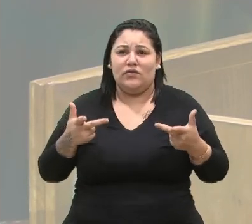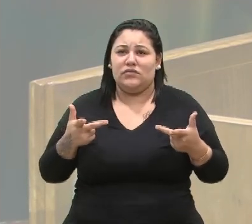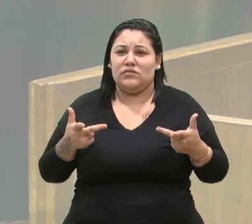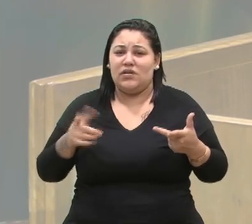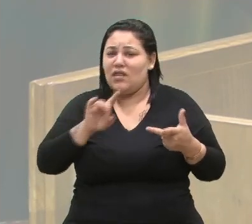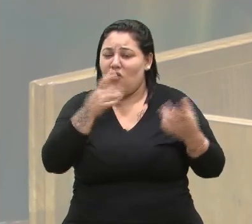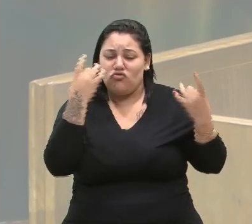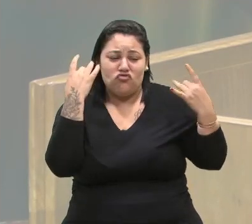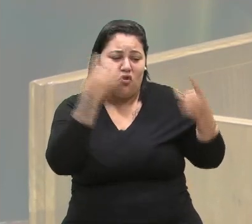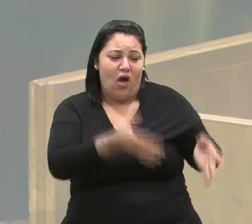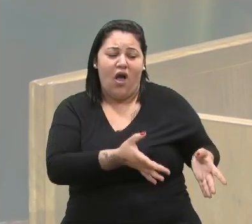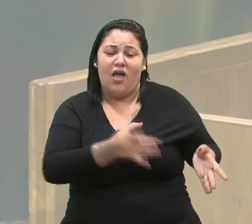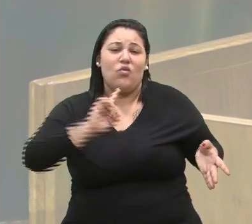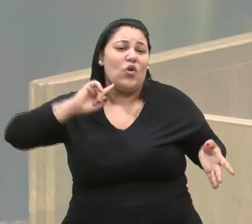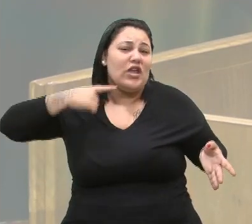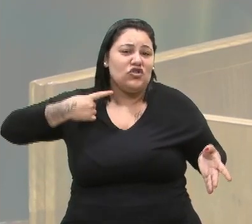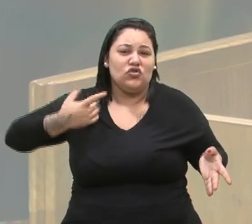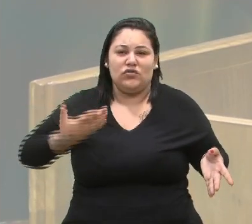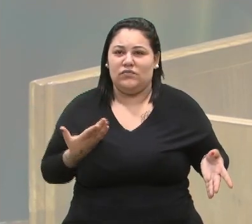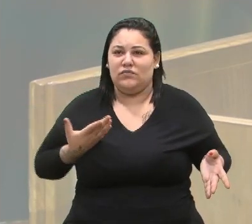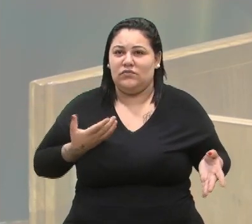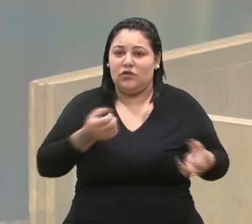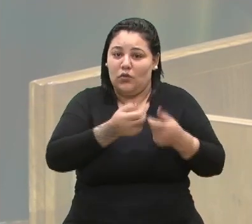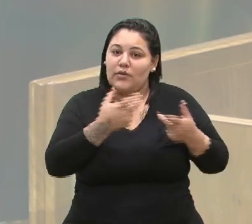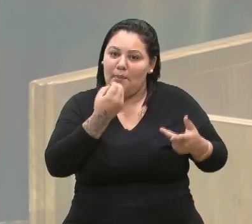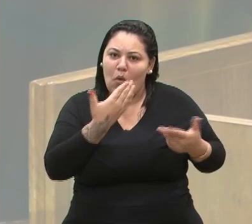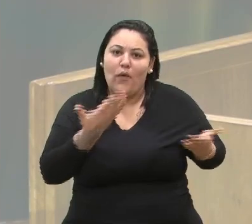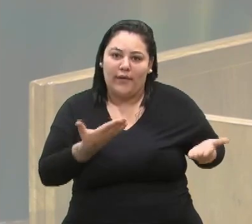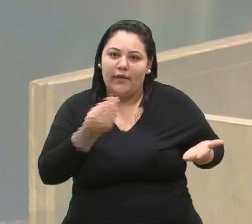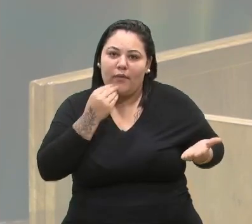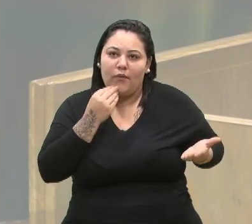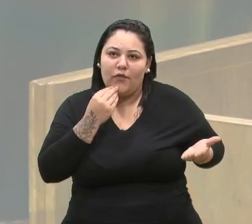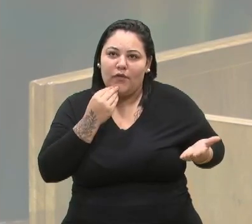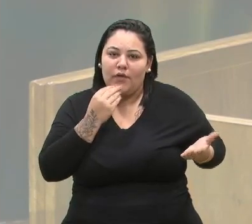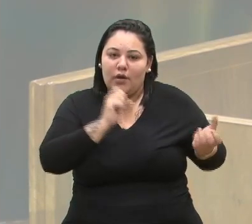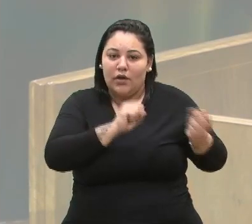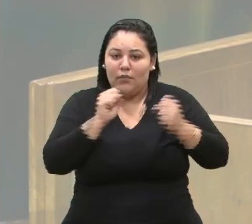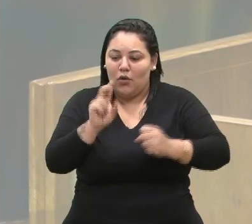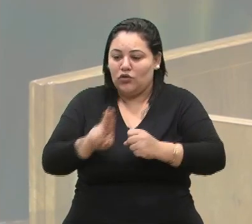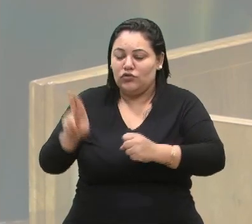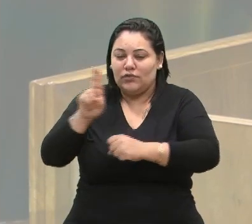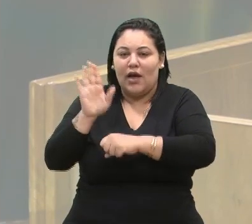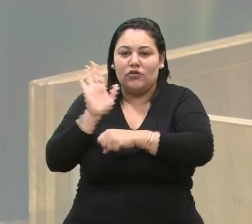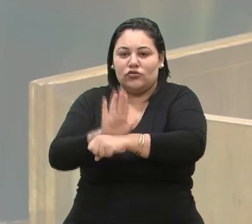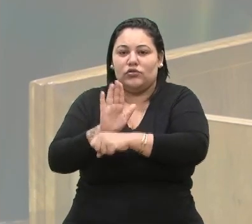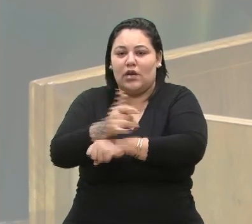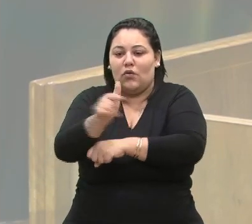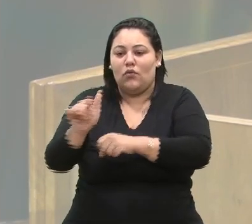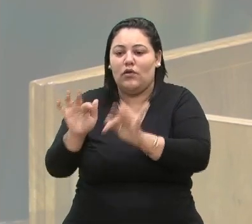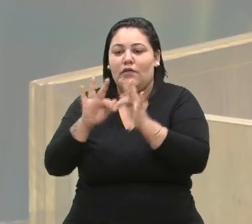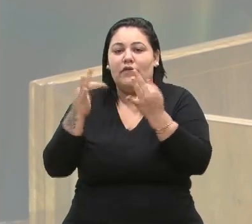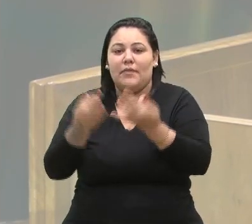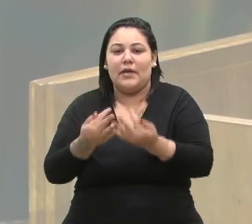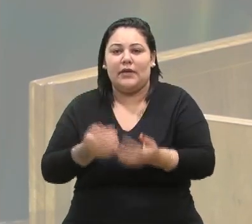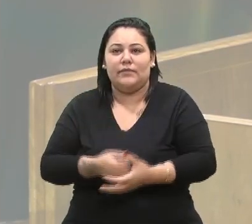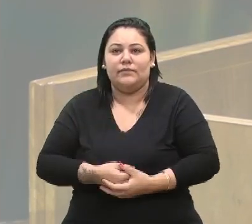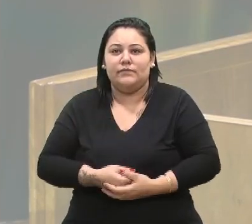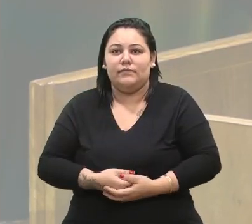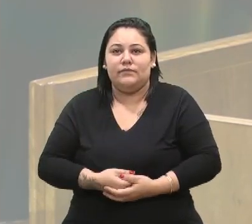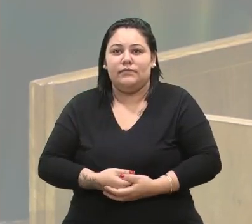lixão. Coisa boa, né? Coisa boa, que possa servir a outras famílias. Uma parte. Olha, ontem uma